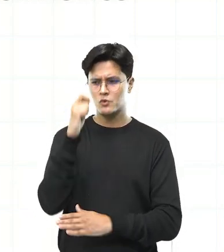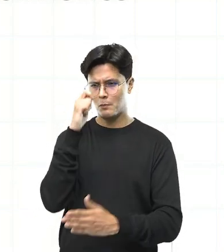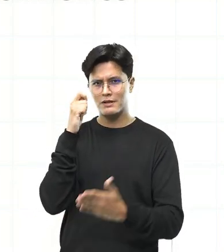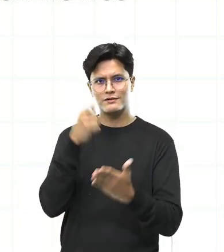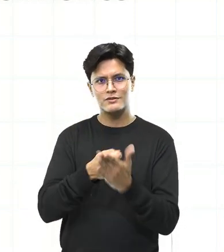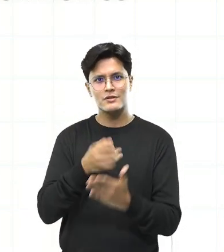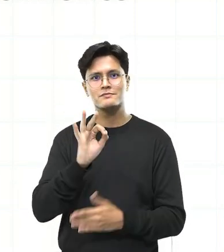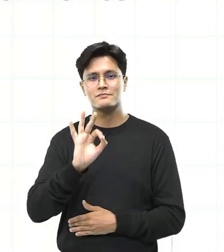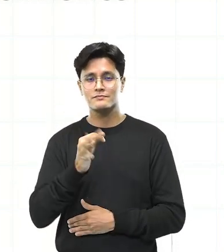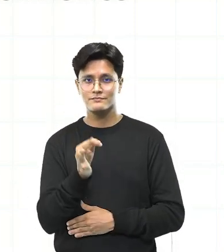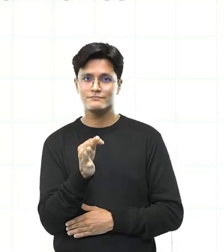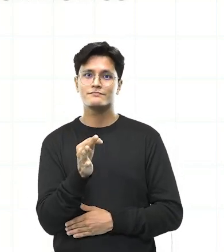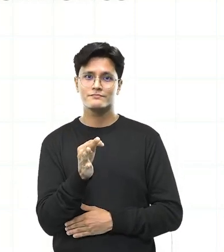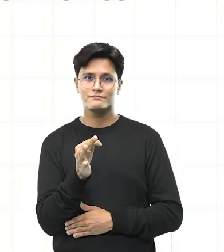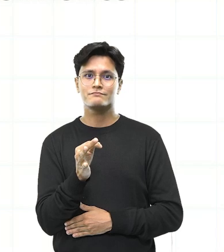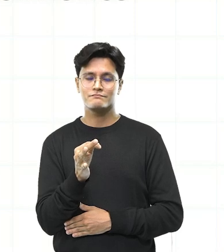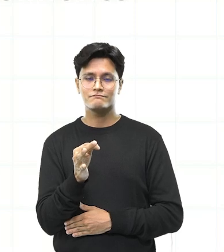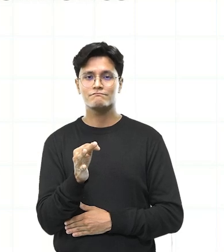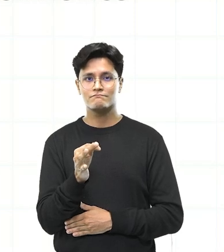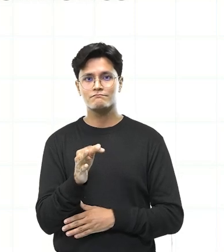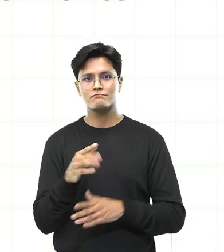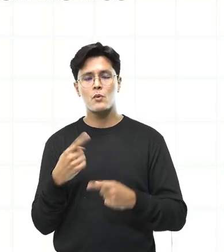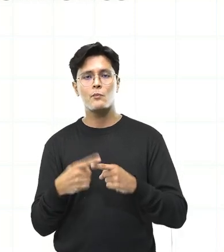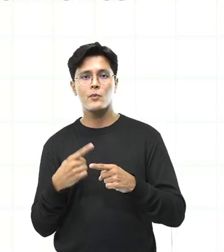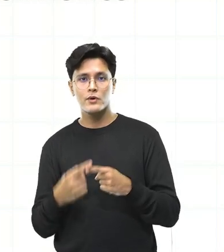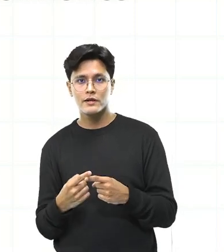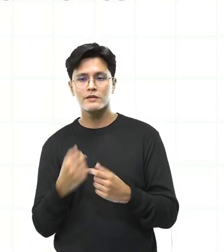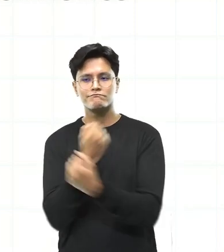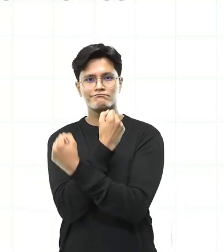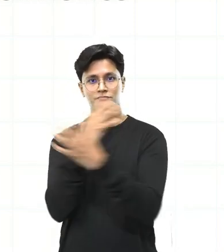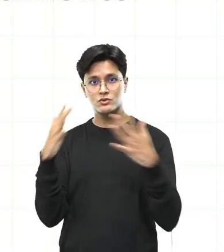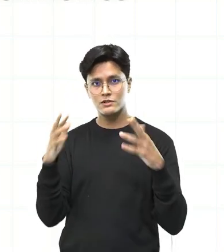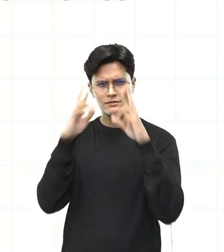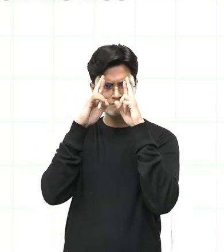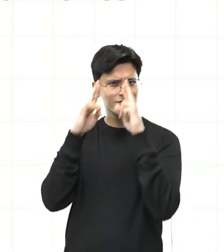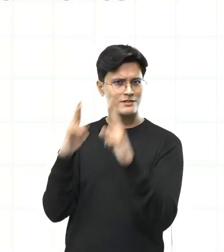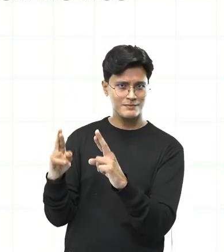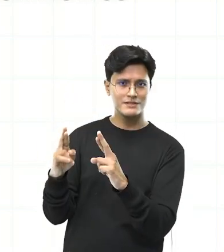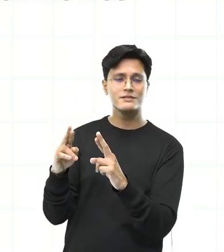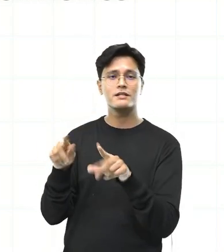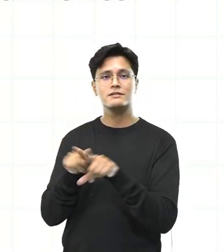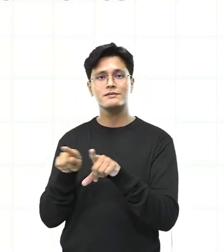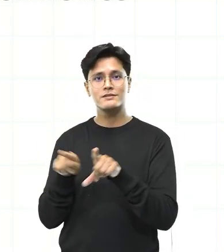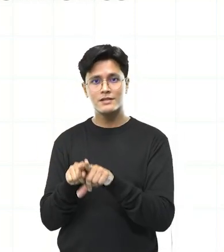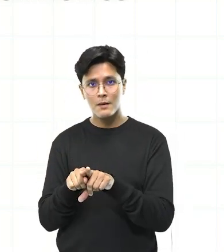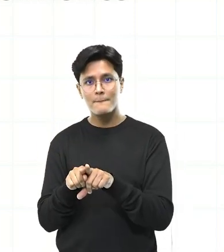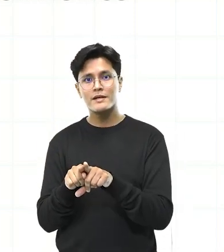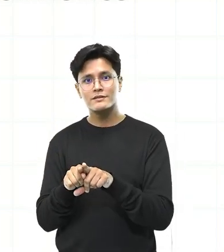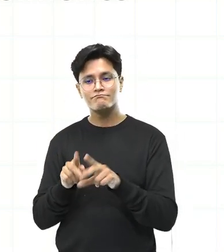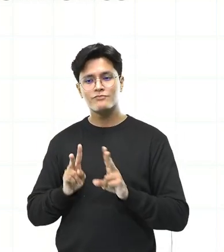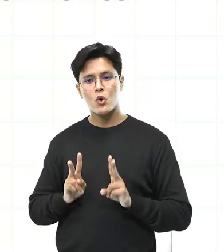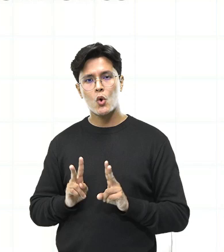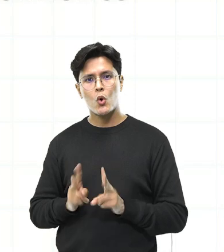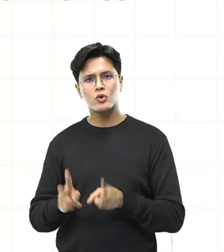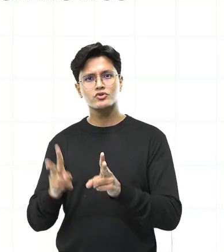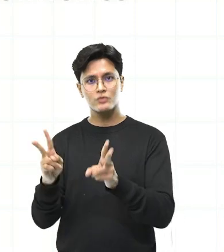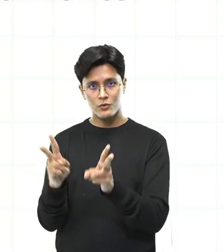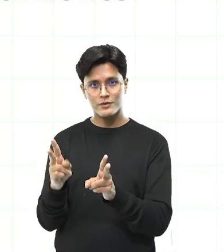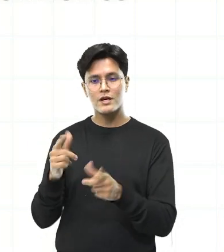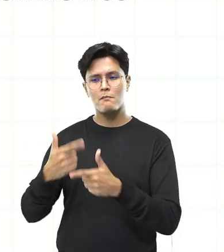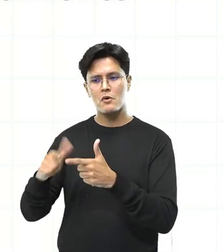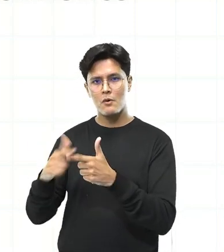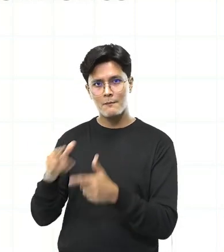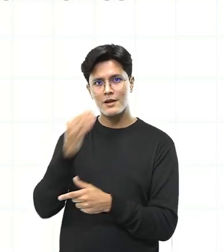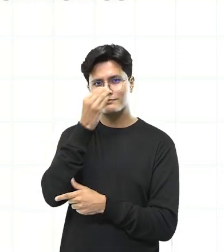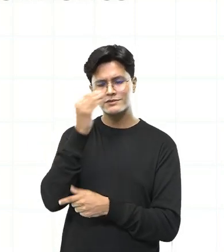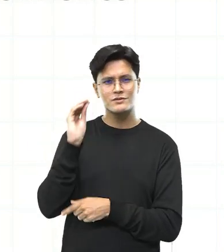obrigatória, né? O preço que pagamos por desrespeitar a natureza e ainda continuamos, né?